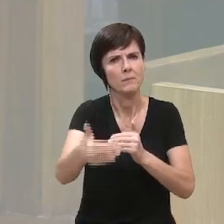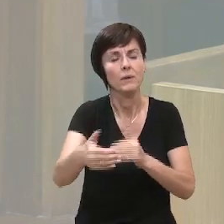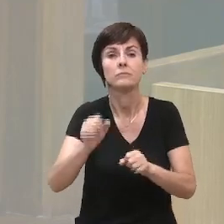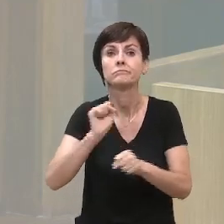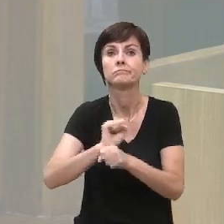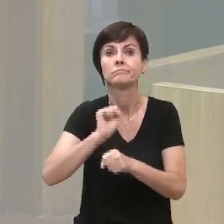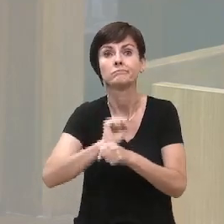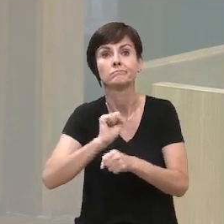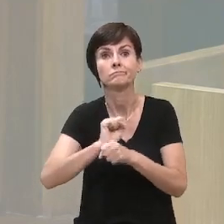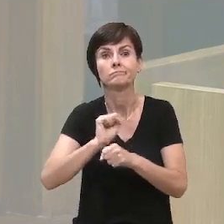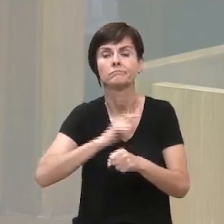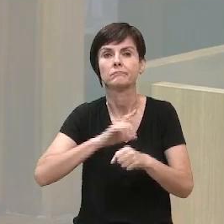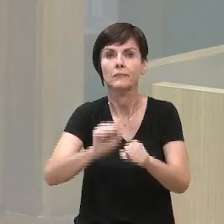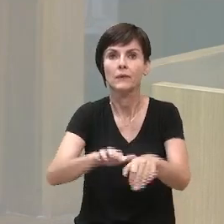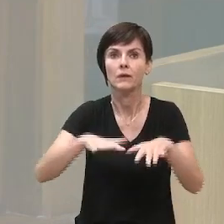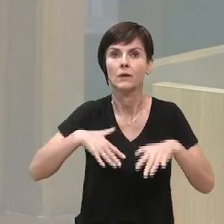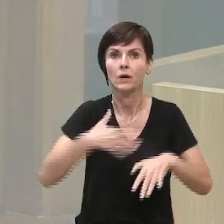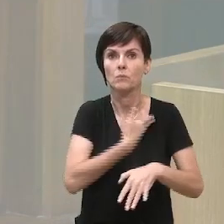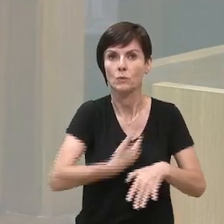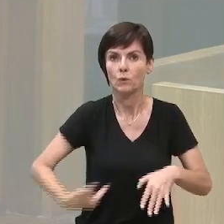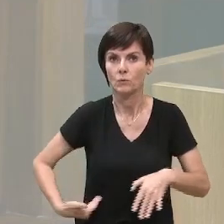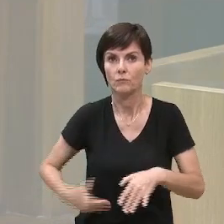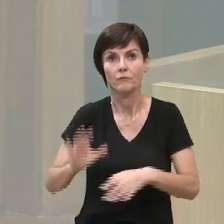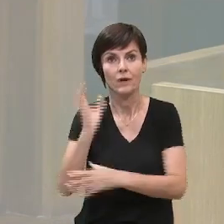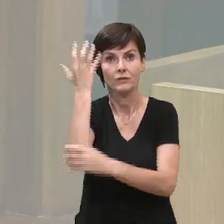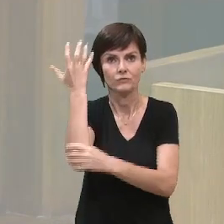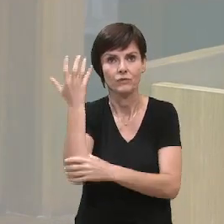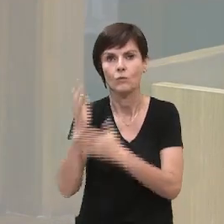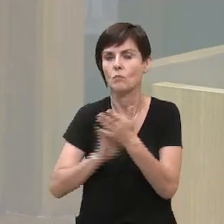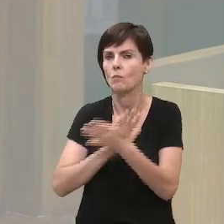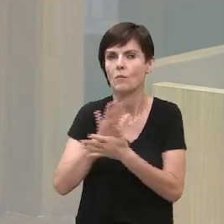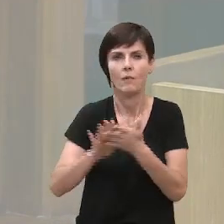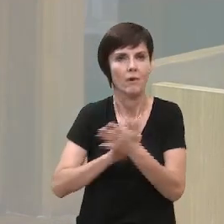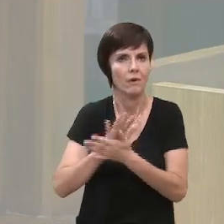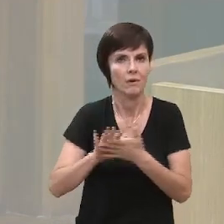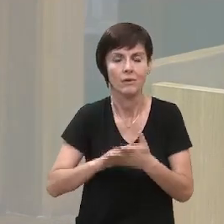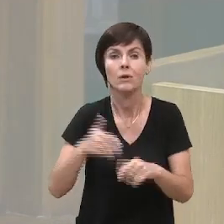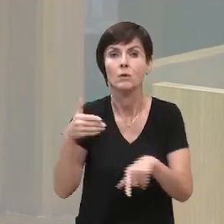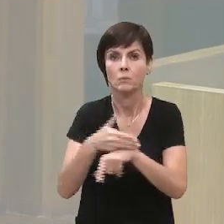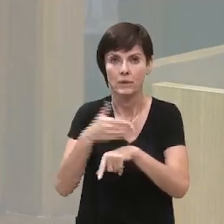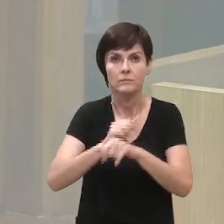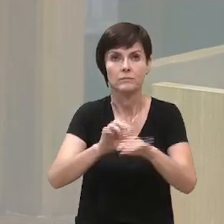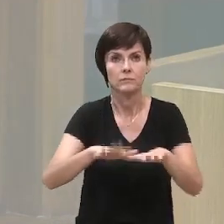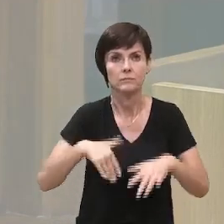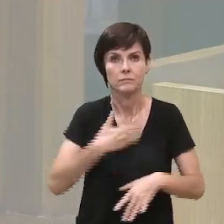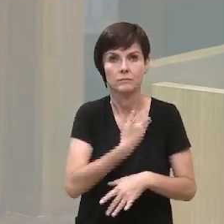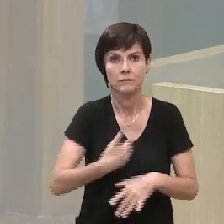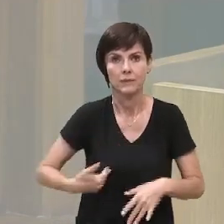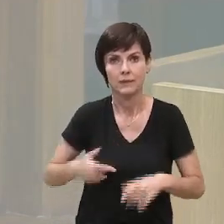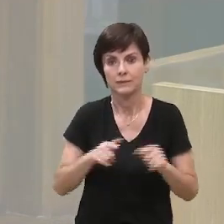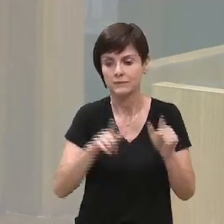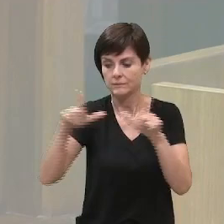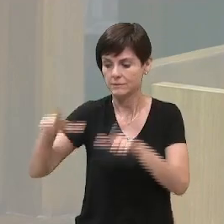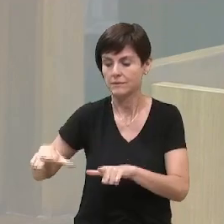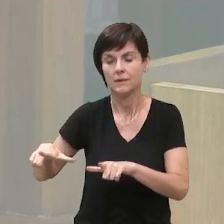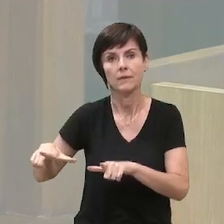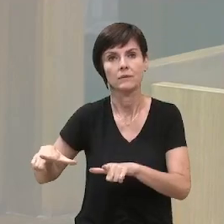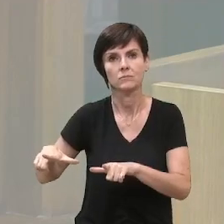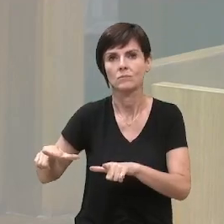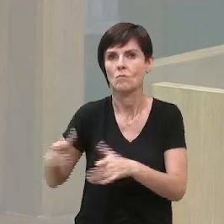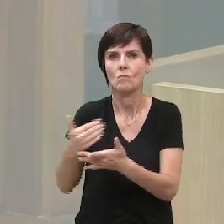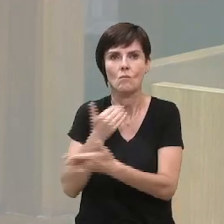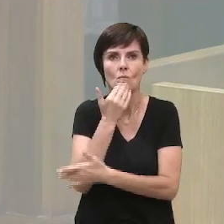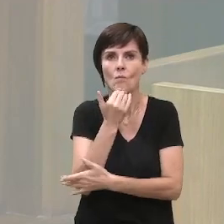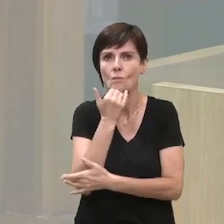para ter audiência pública. Nossa, vai resolver. Não resolveu. Participamos ali na sala da Geni. Não resolveu.